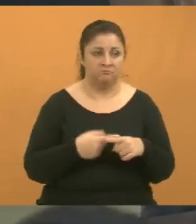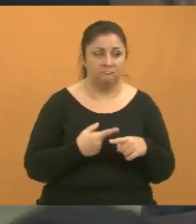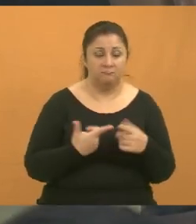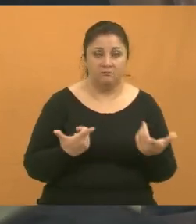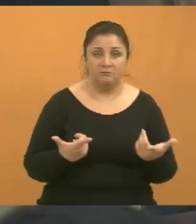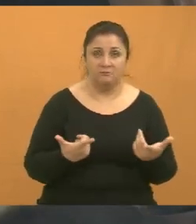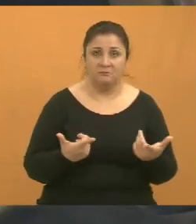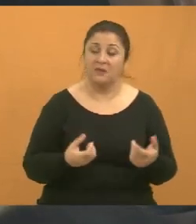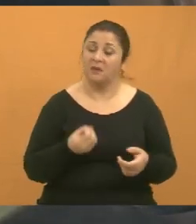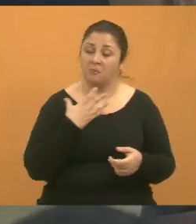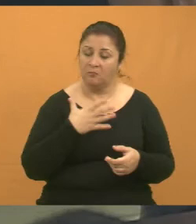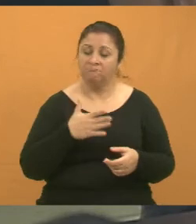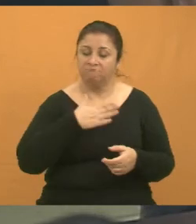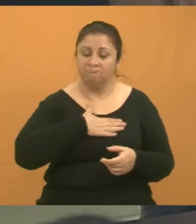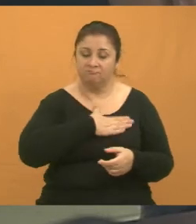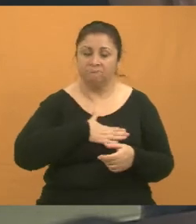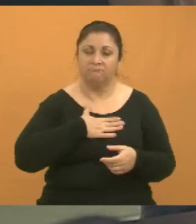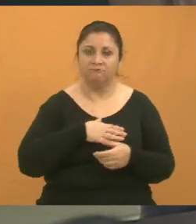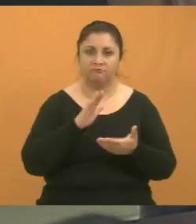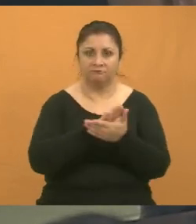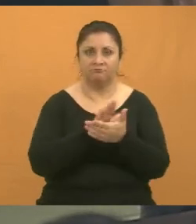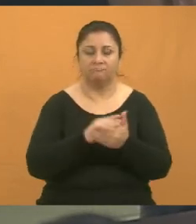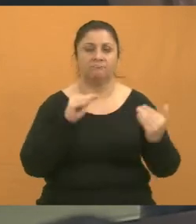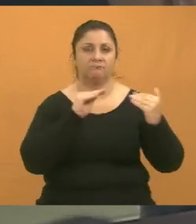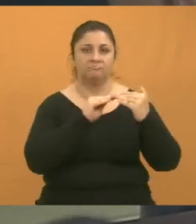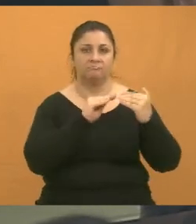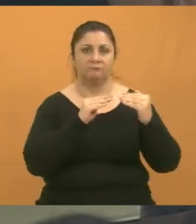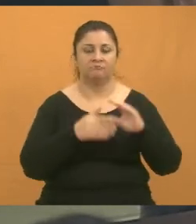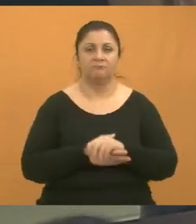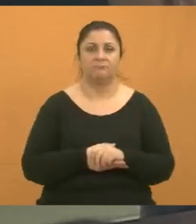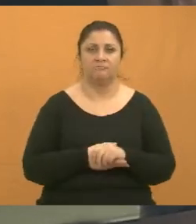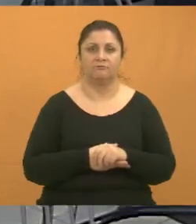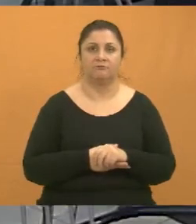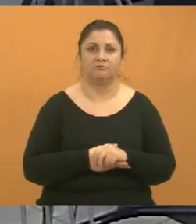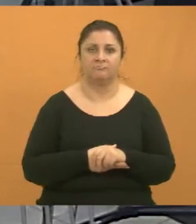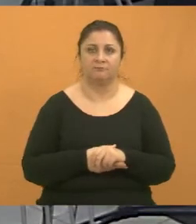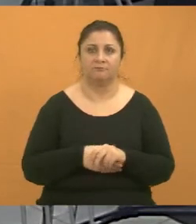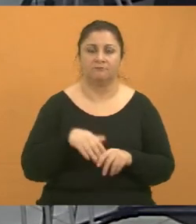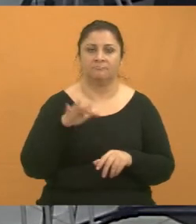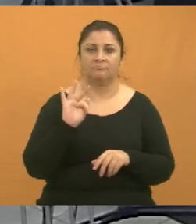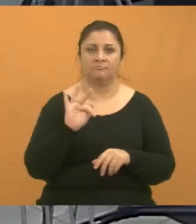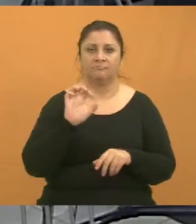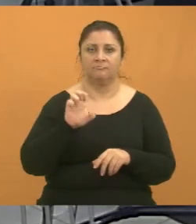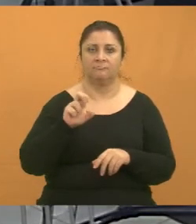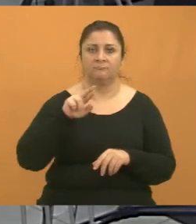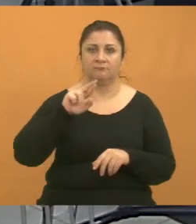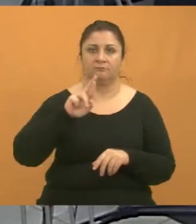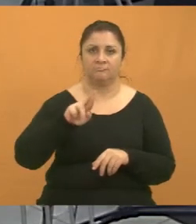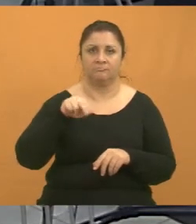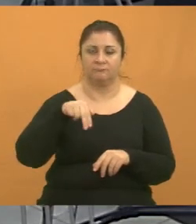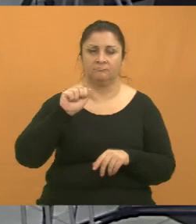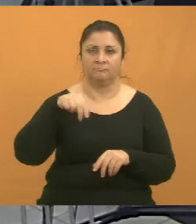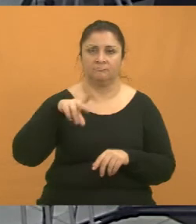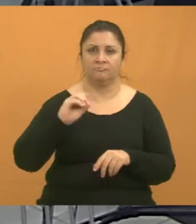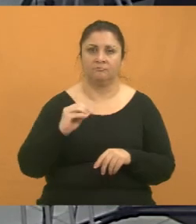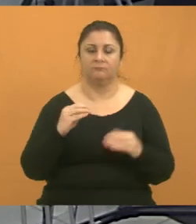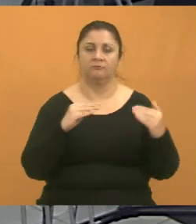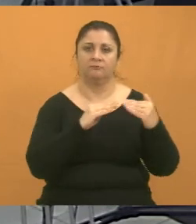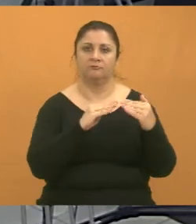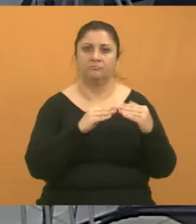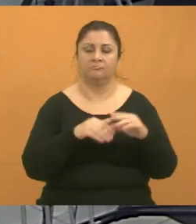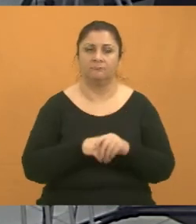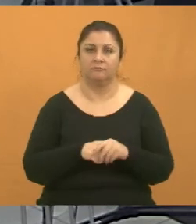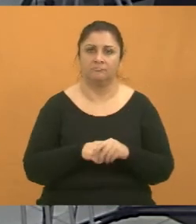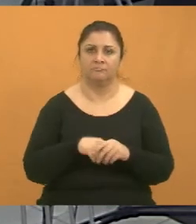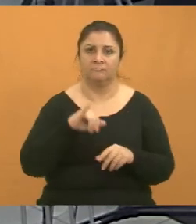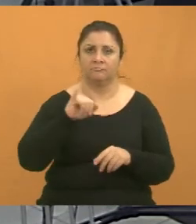uma realização para mim. Então, parabéns. Favorável. Como vota vereador Fernando da Ótica Original? Favorável. Como